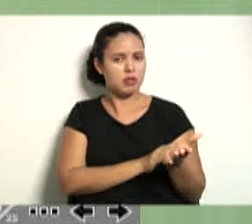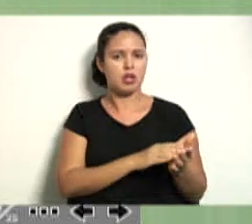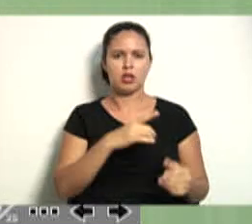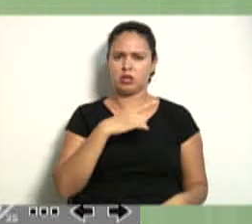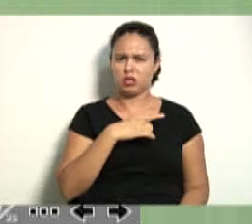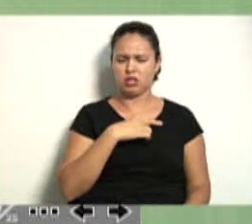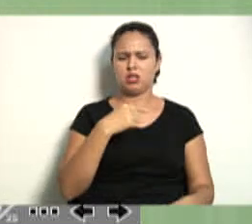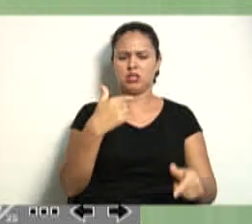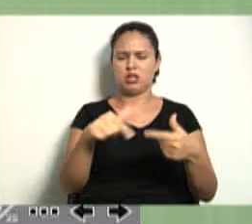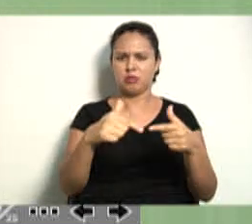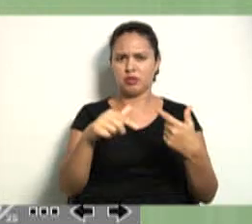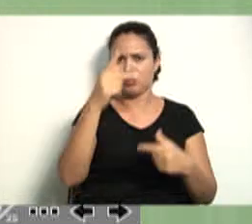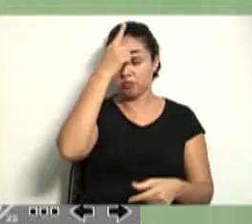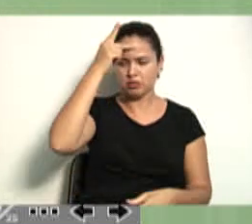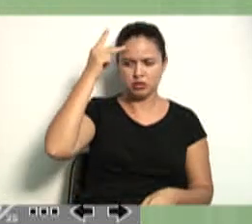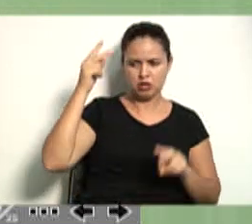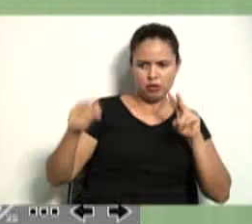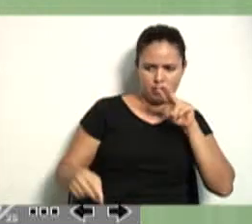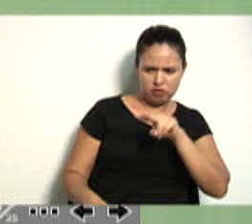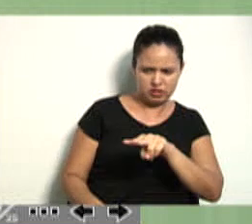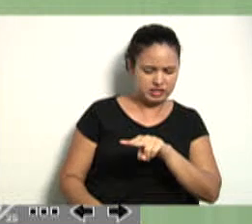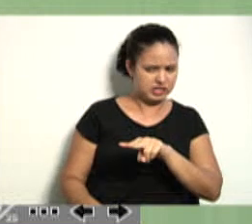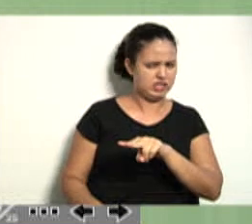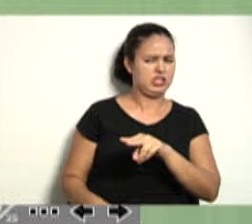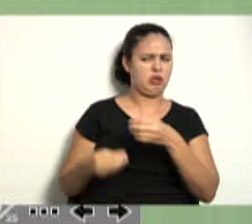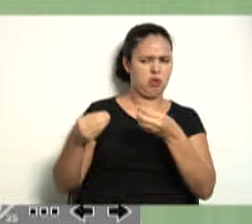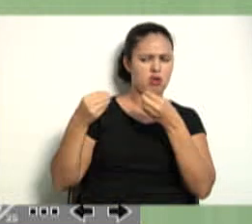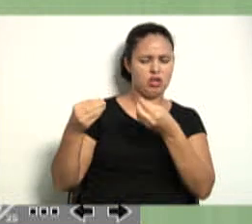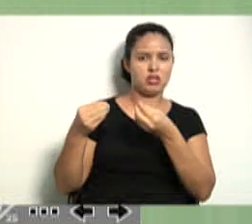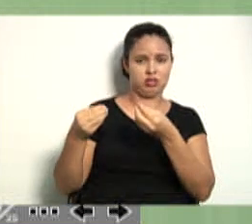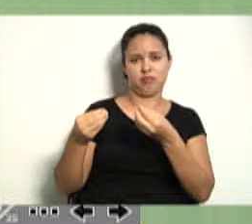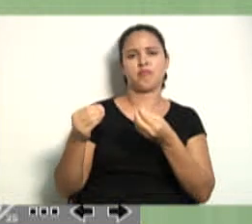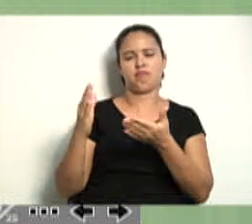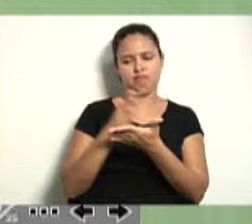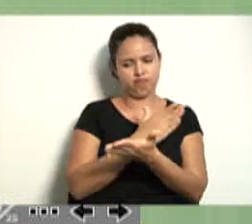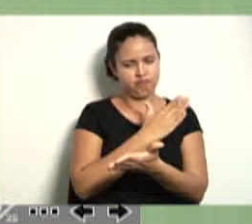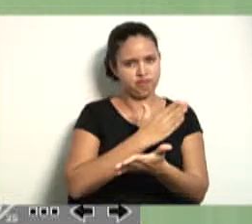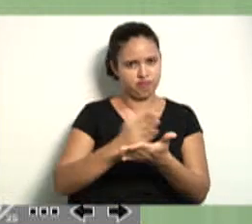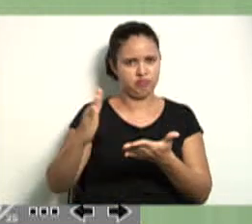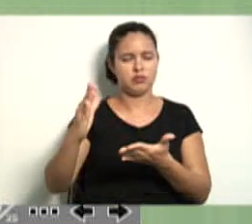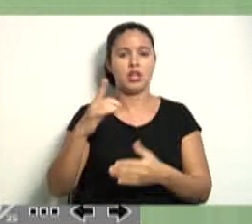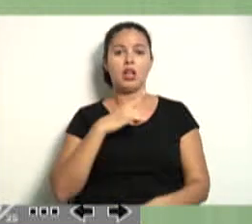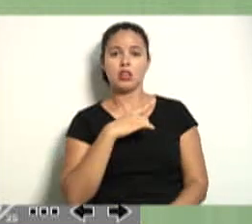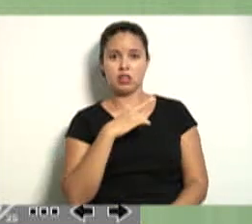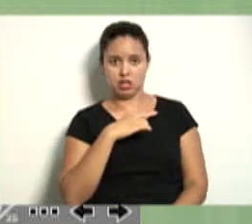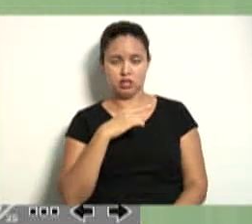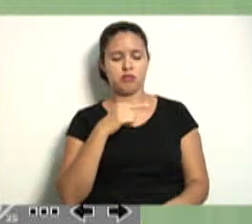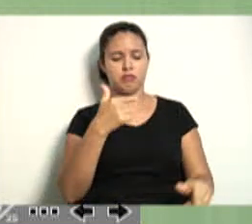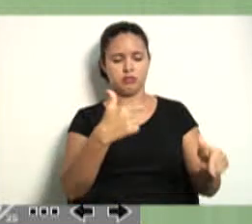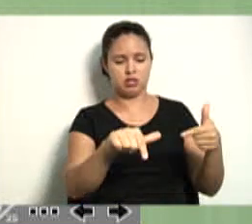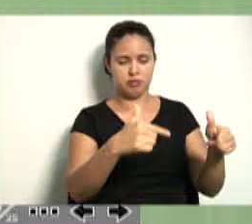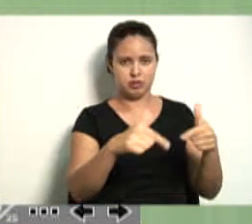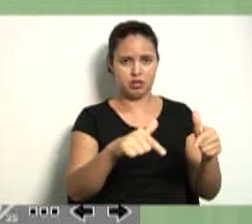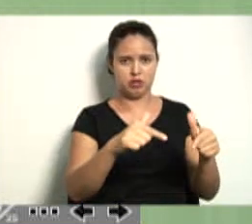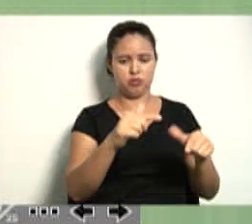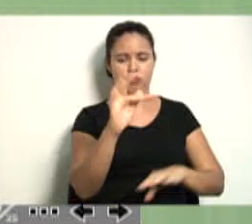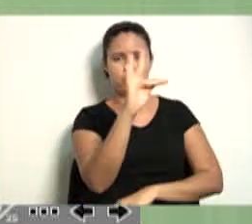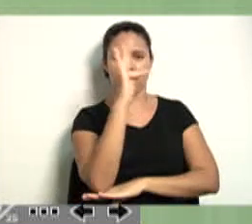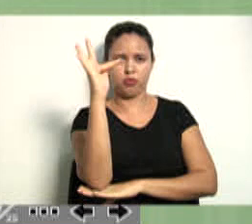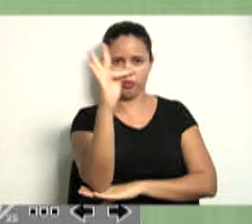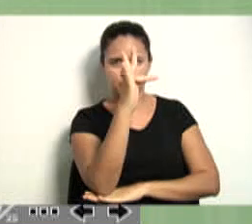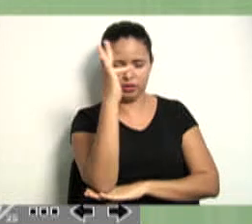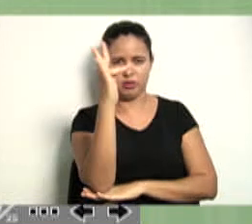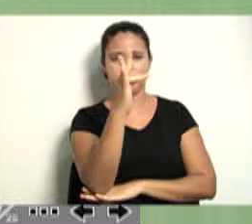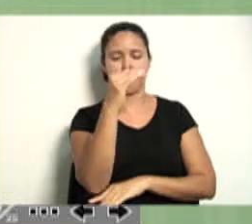trabalhos remunerados e os não remunerados. O trabalho formal e o trabalho informal. O trabalho